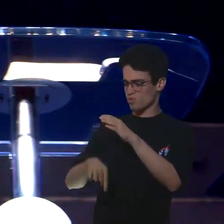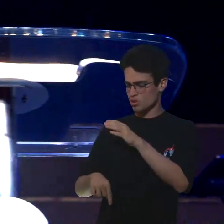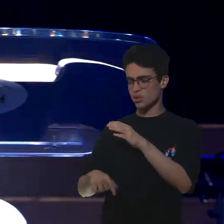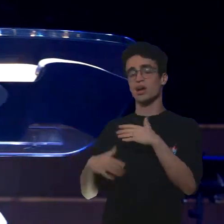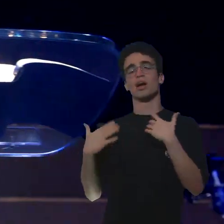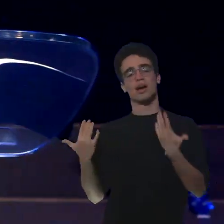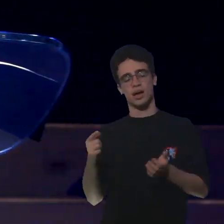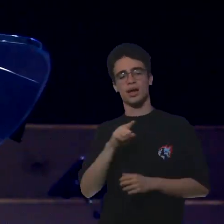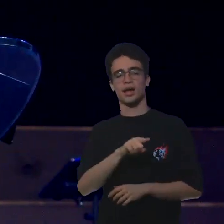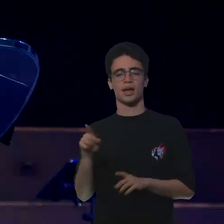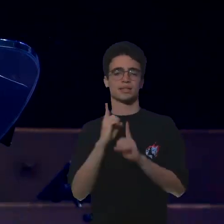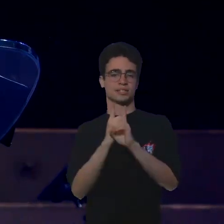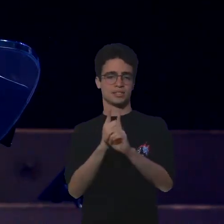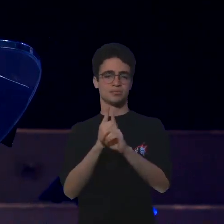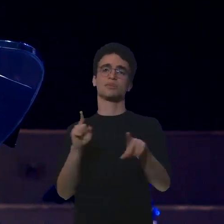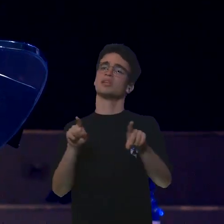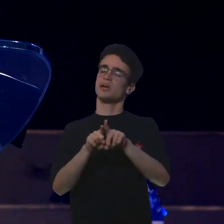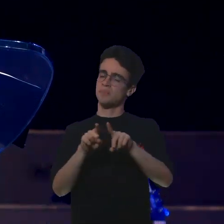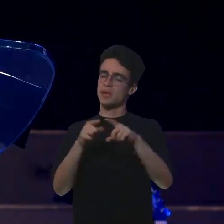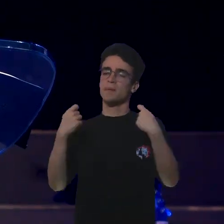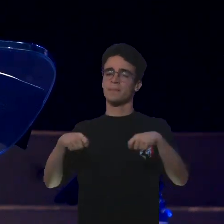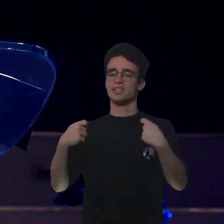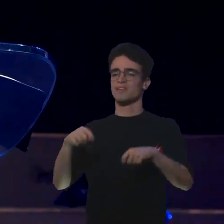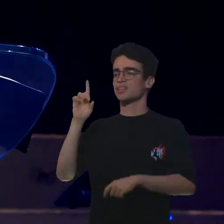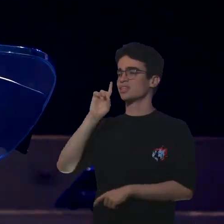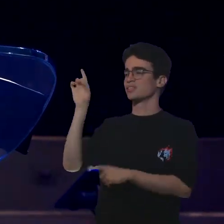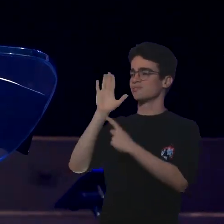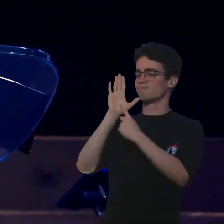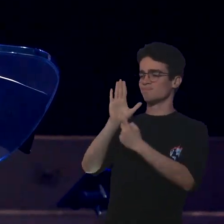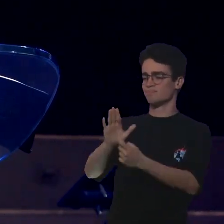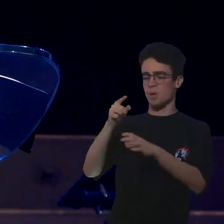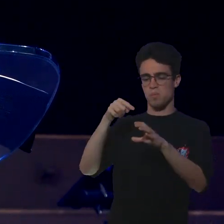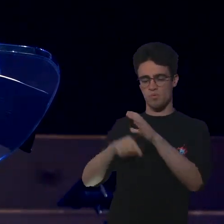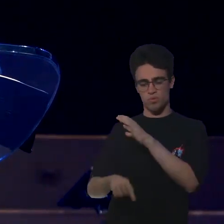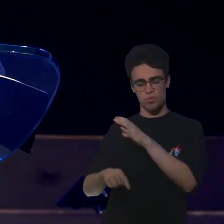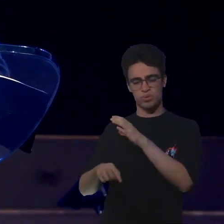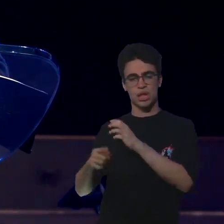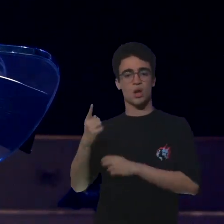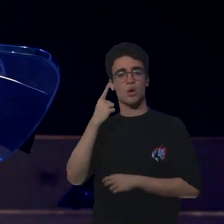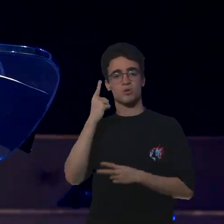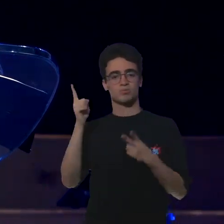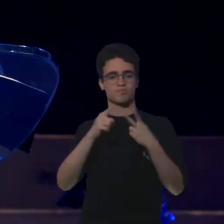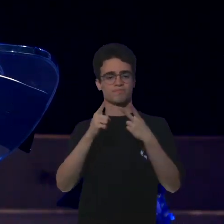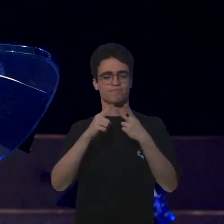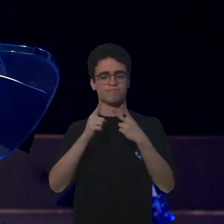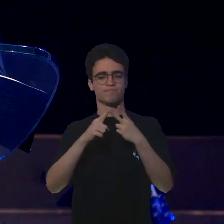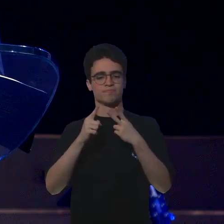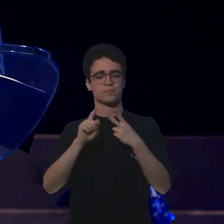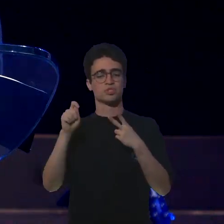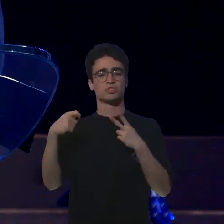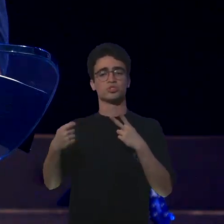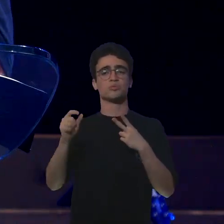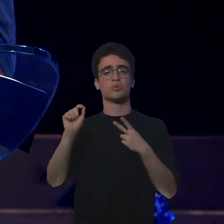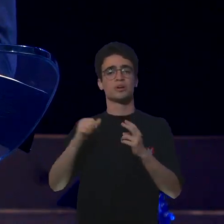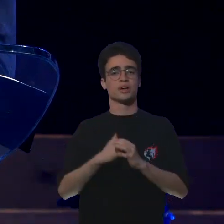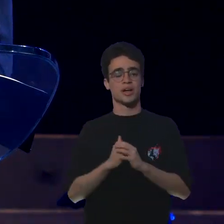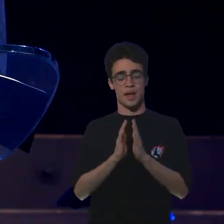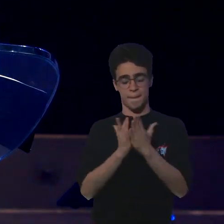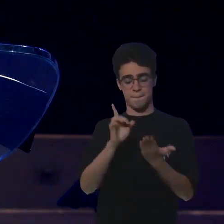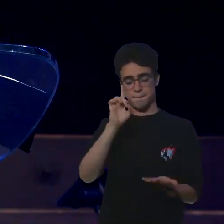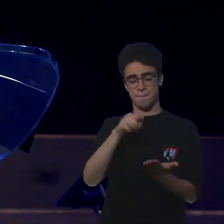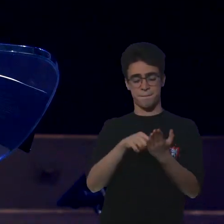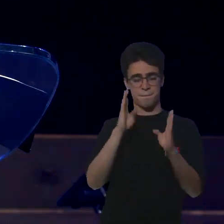também precisavam de uma revelação mais profunda. E isso nos leva para o segundo ponto. A revelação através da